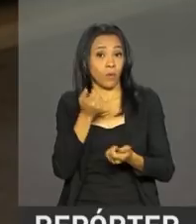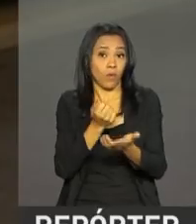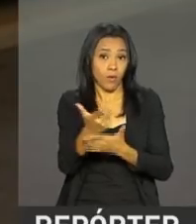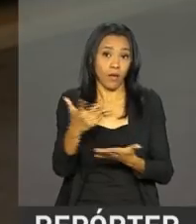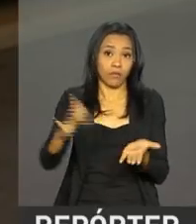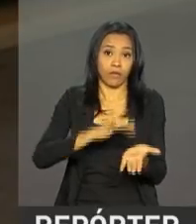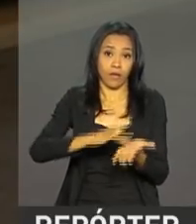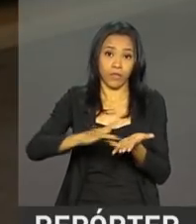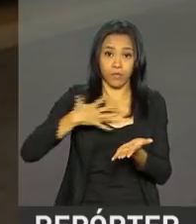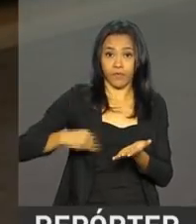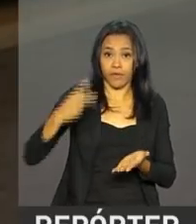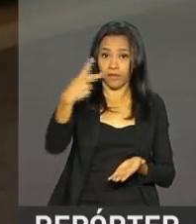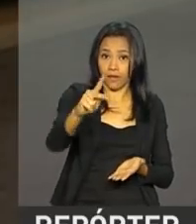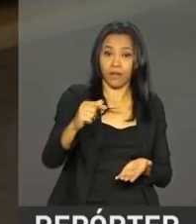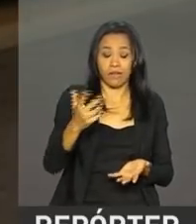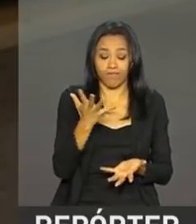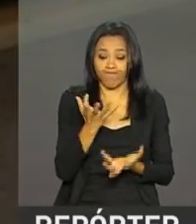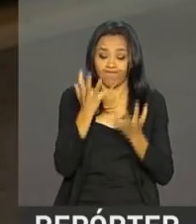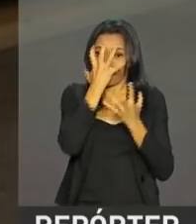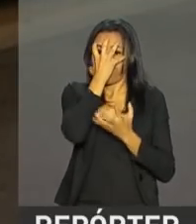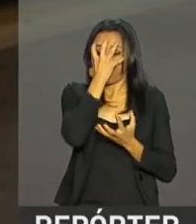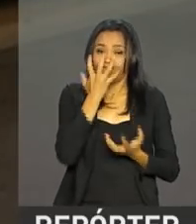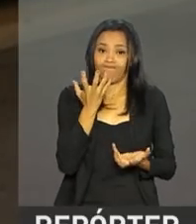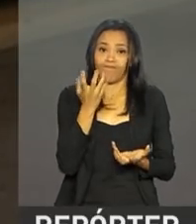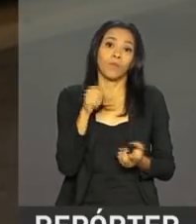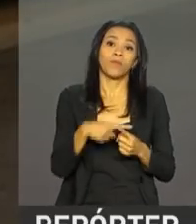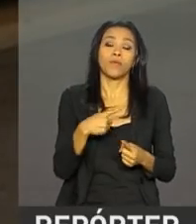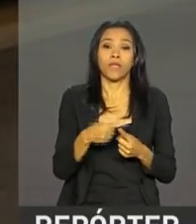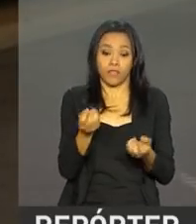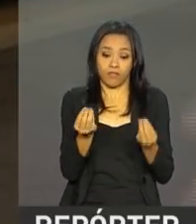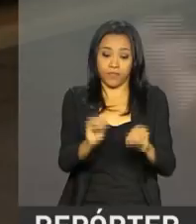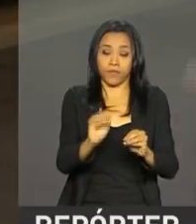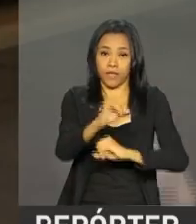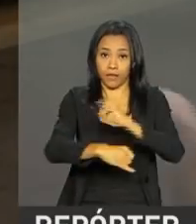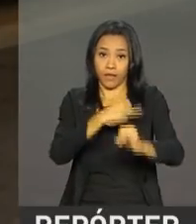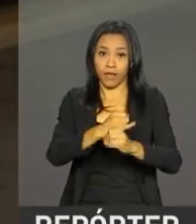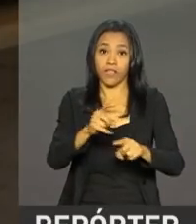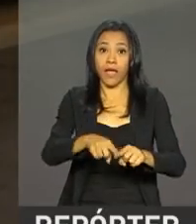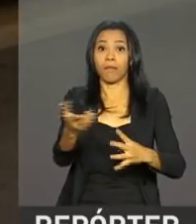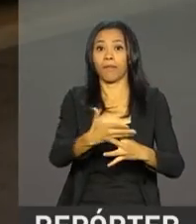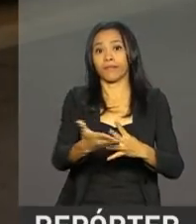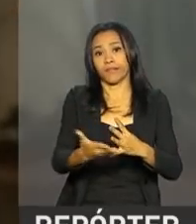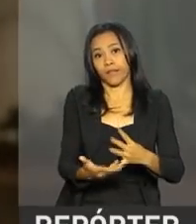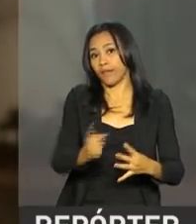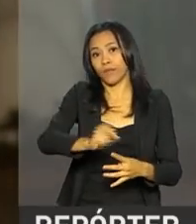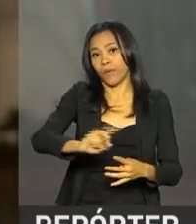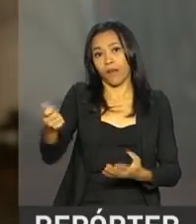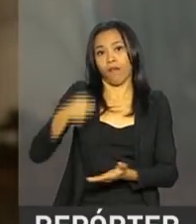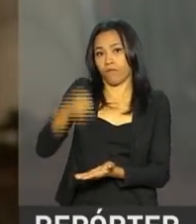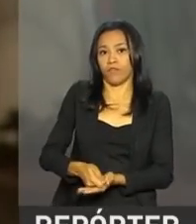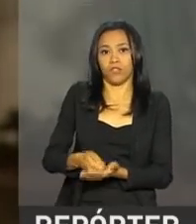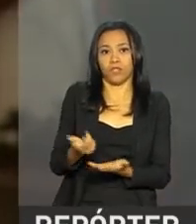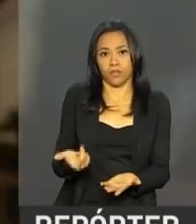filha ela não teria passado pelo constrangimento que passou o valor publicado no site era da parcela e não o preço à vista do produto